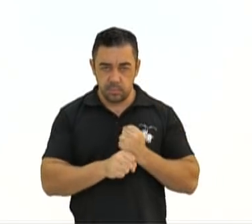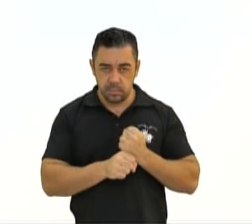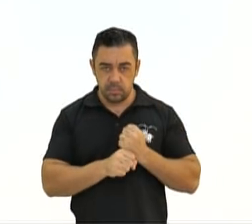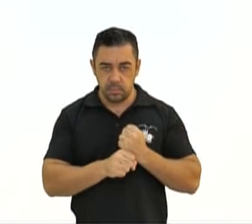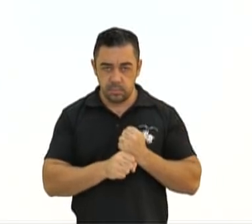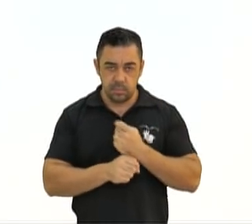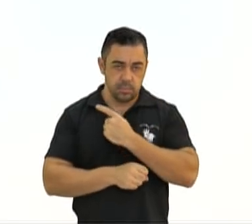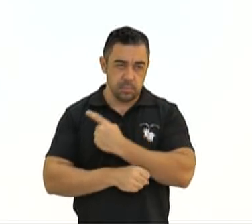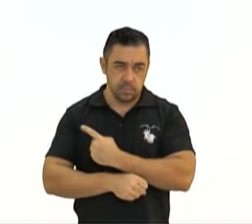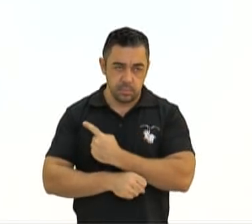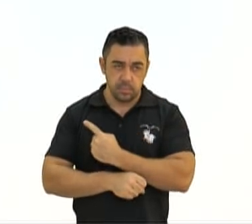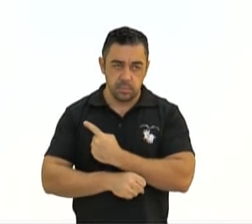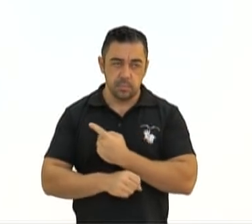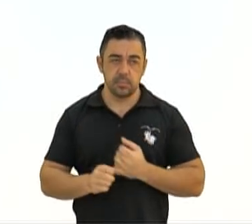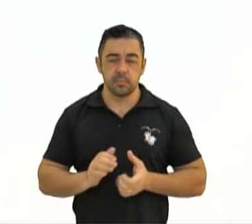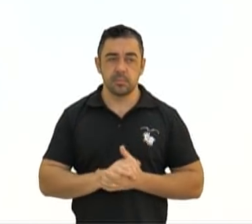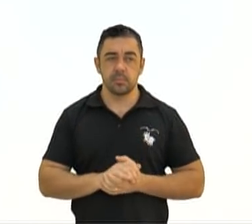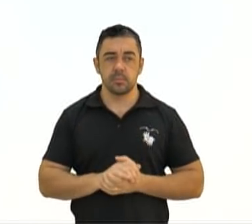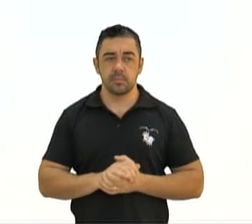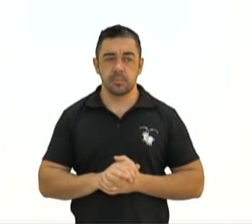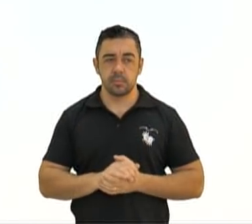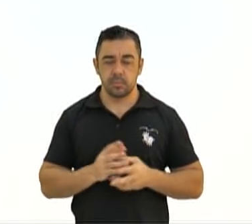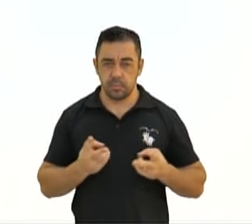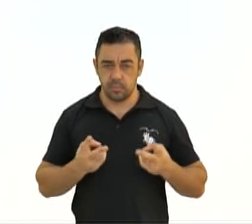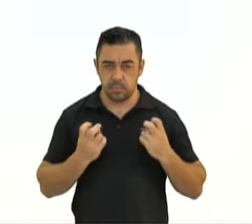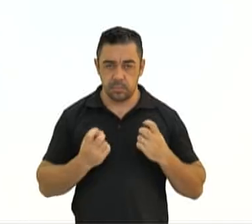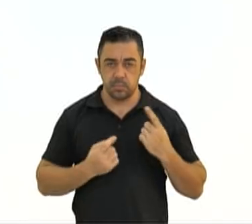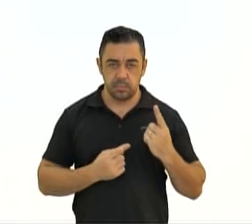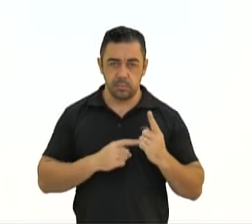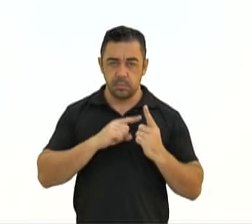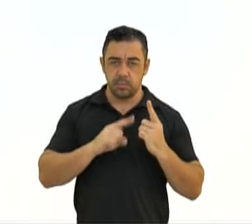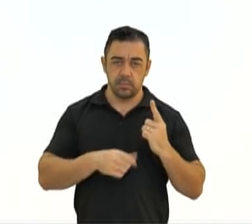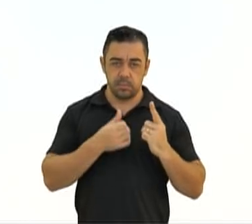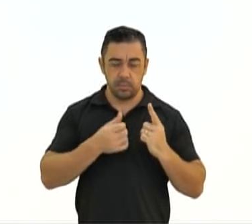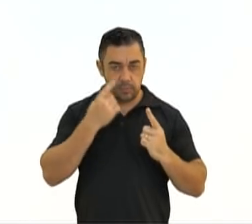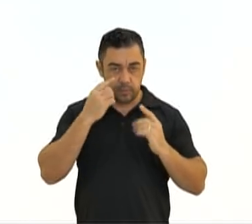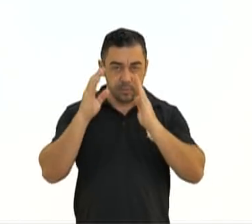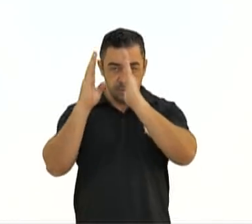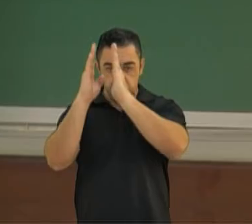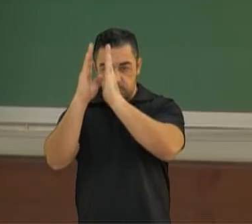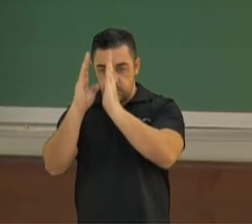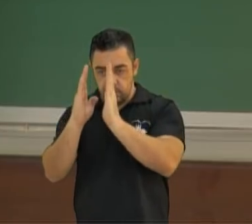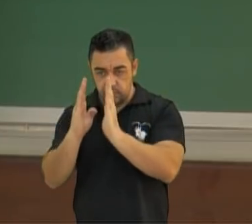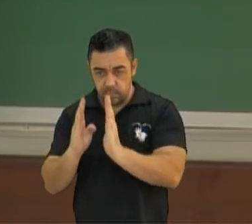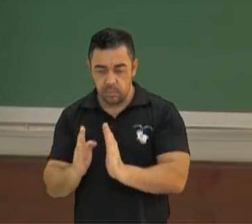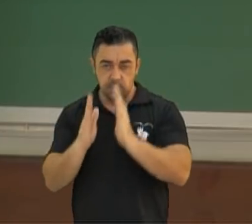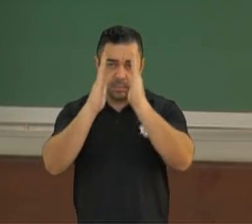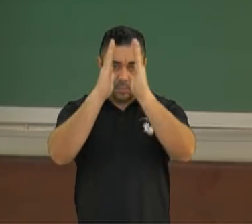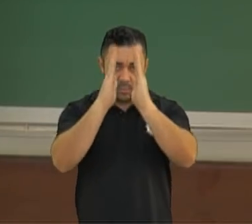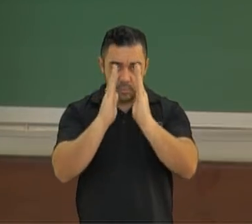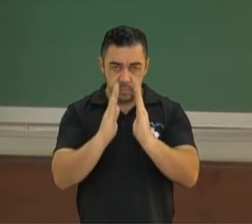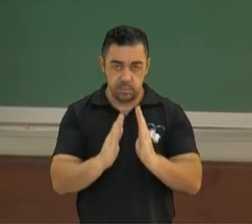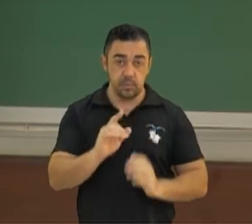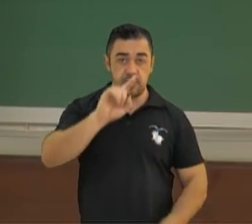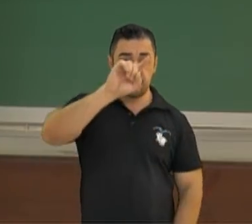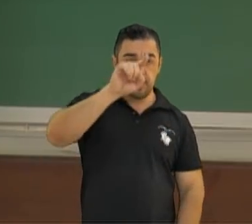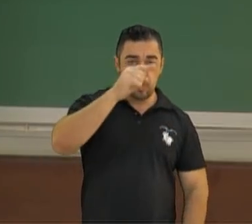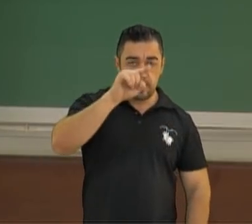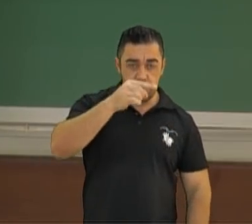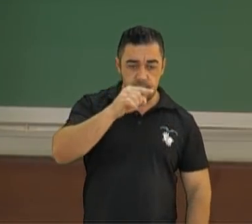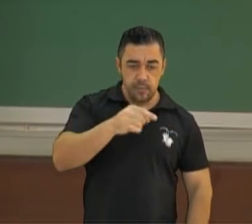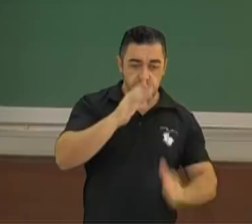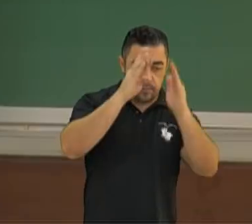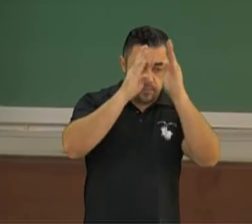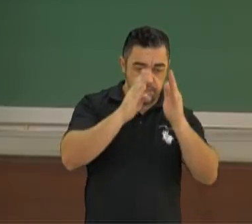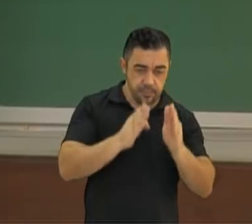soma dos valores que estão somando. Perceba que eu coloquei casa embaixo de casa e vírgula embaixo de vírgula. Então,